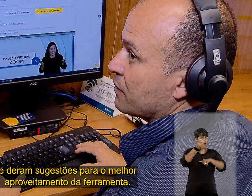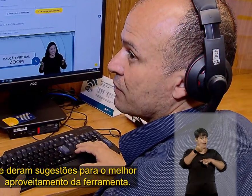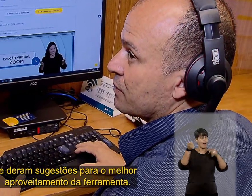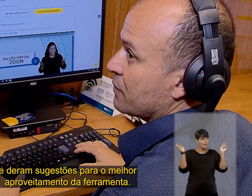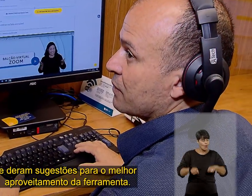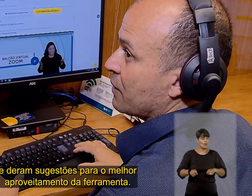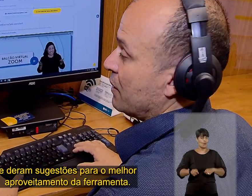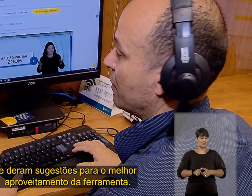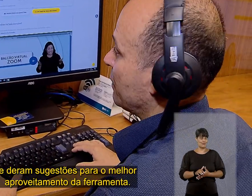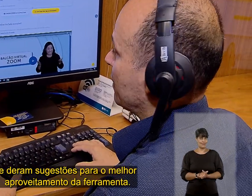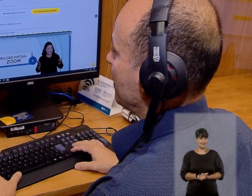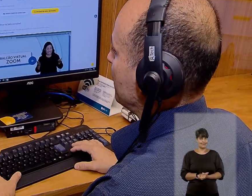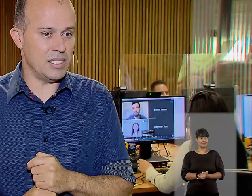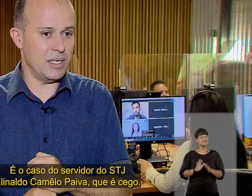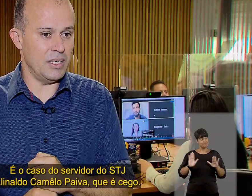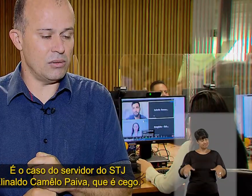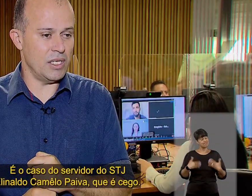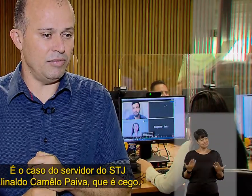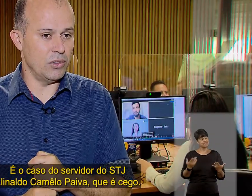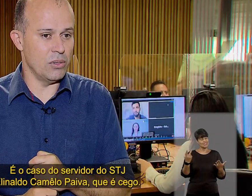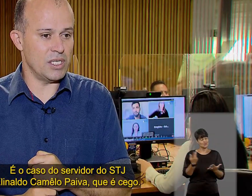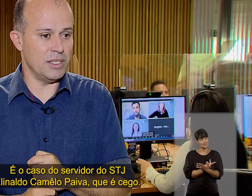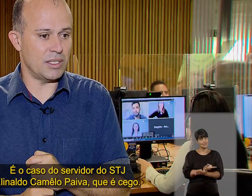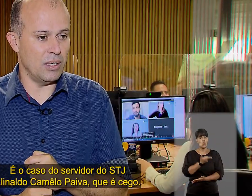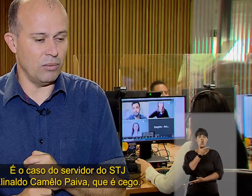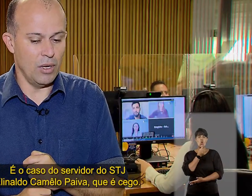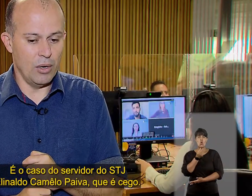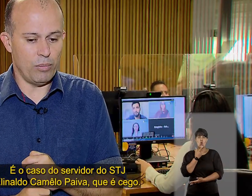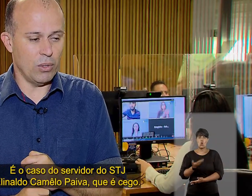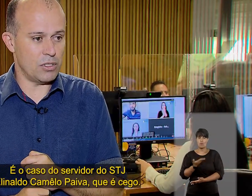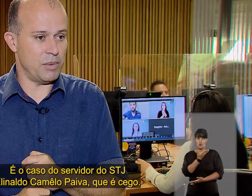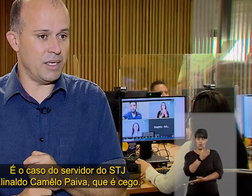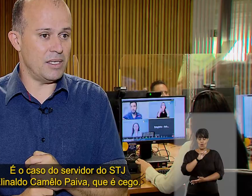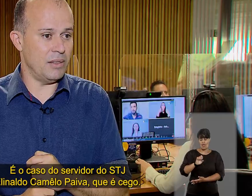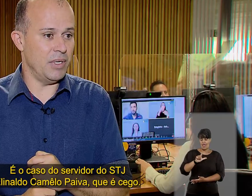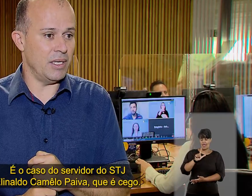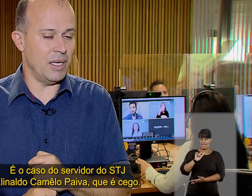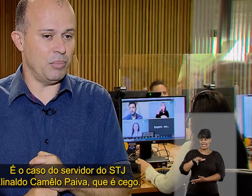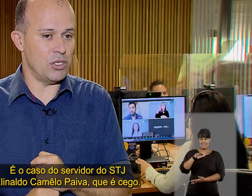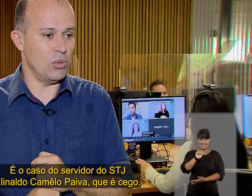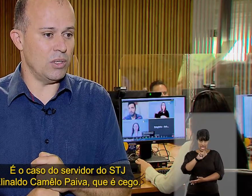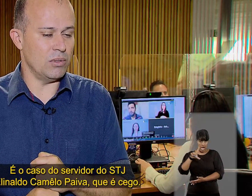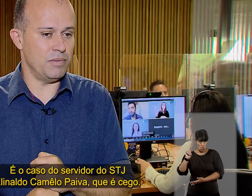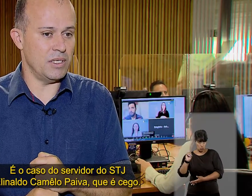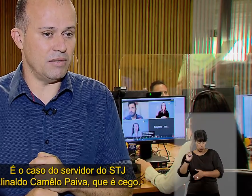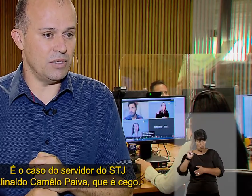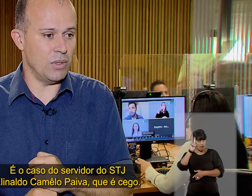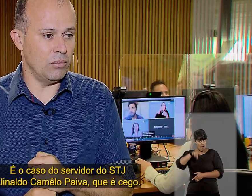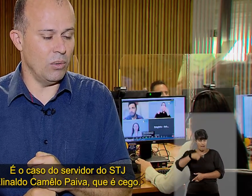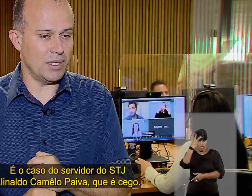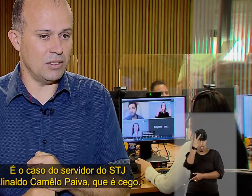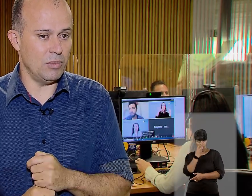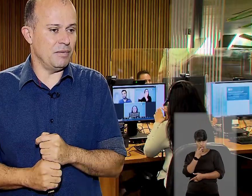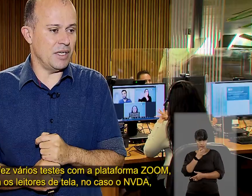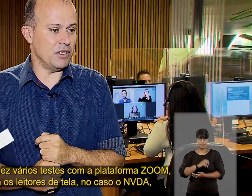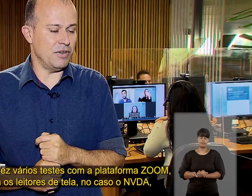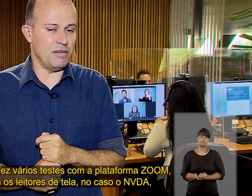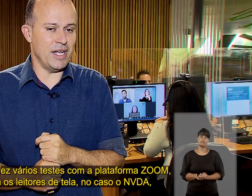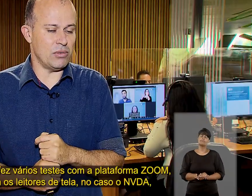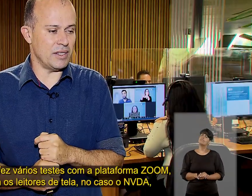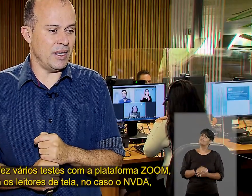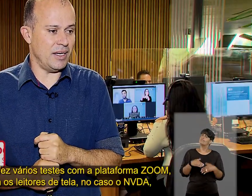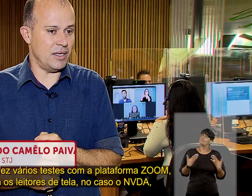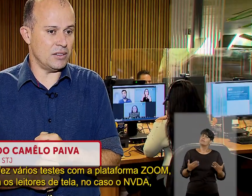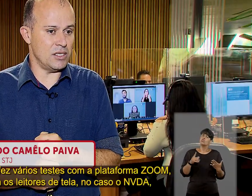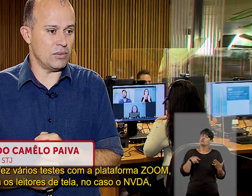aproveitamento da ferramenta. É o caso do servidor do STJ, Elinaldo Camelo Paiva, que é cego. A gente